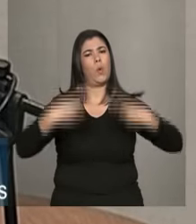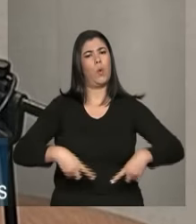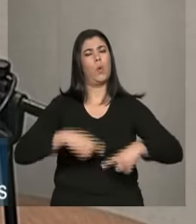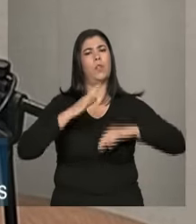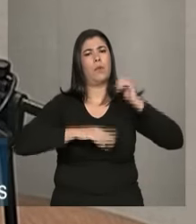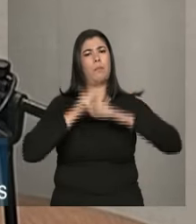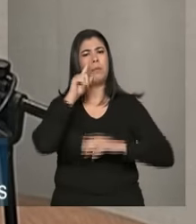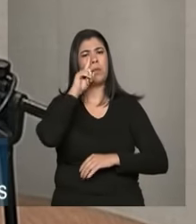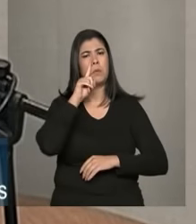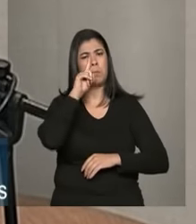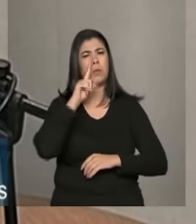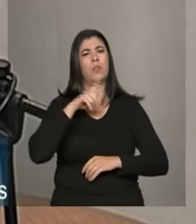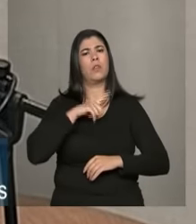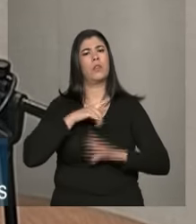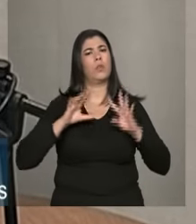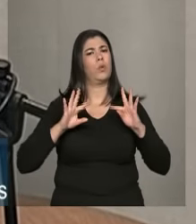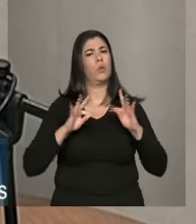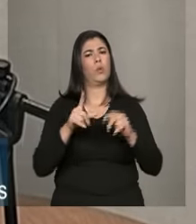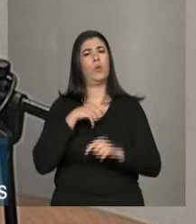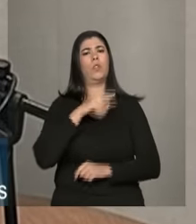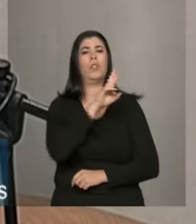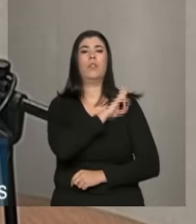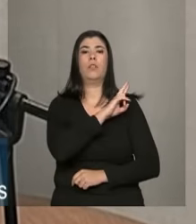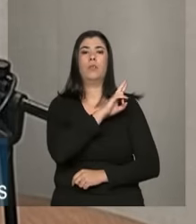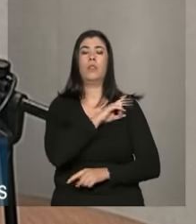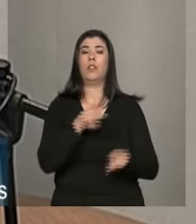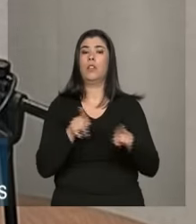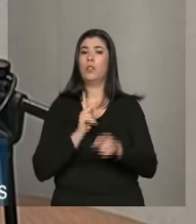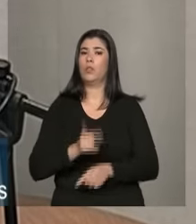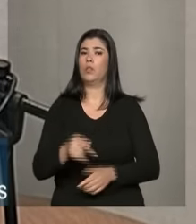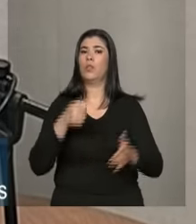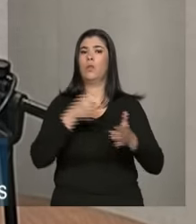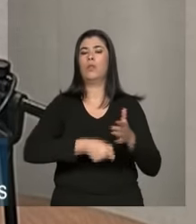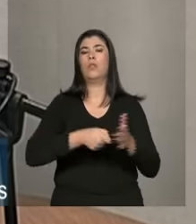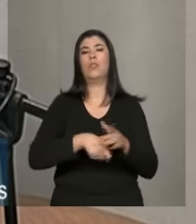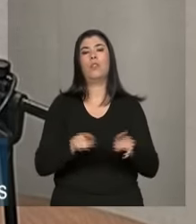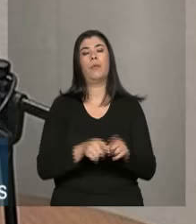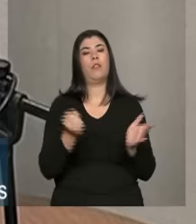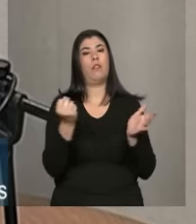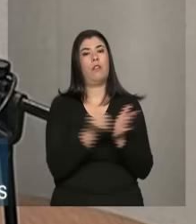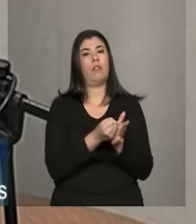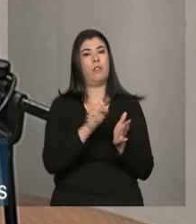a combatê-lo por meio deste selo e do edital